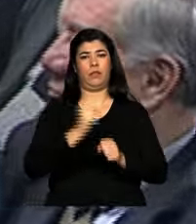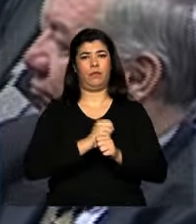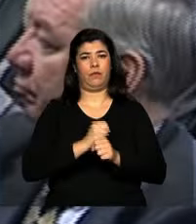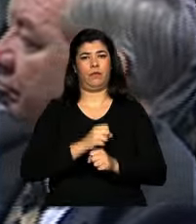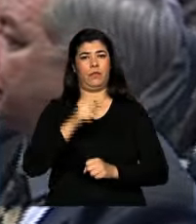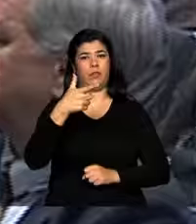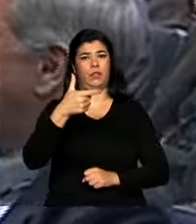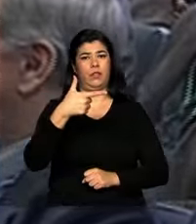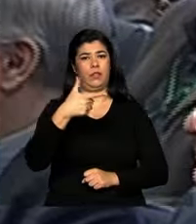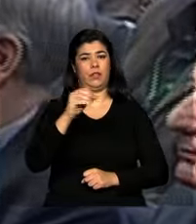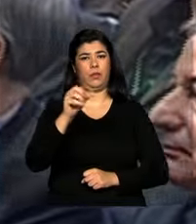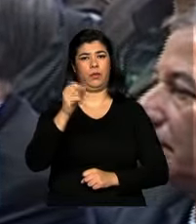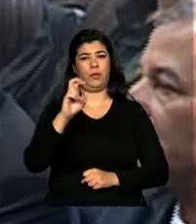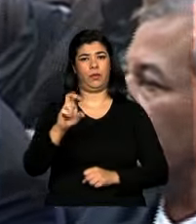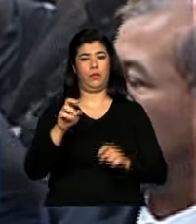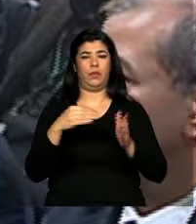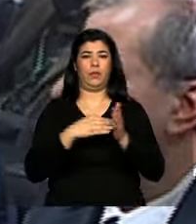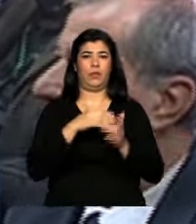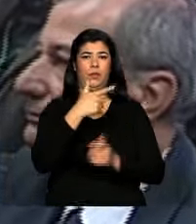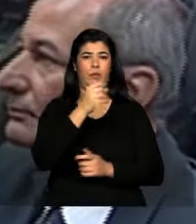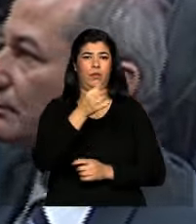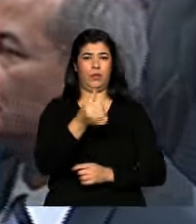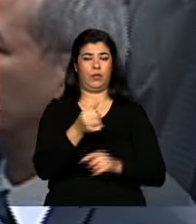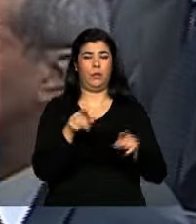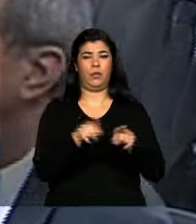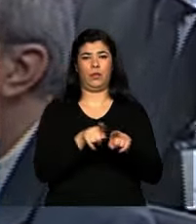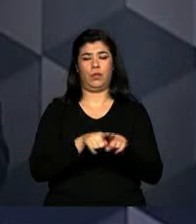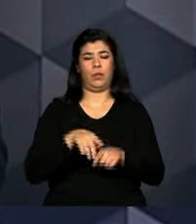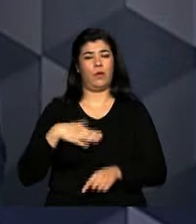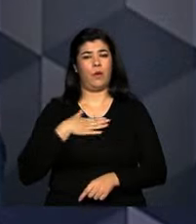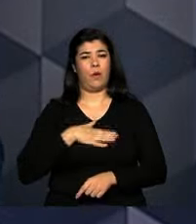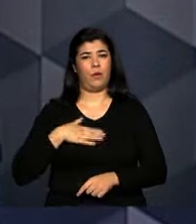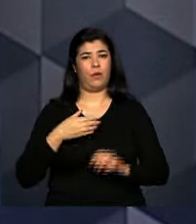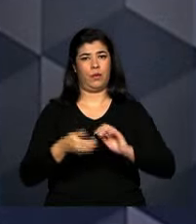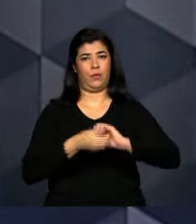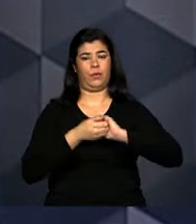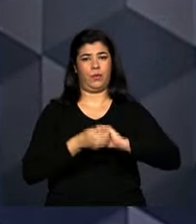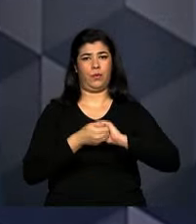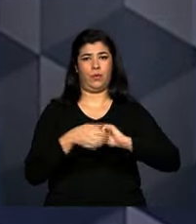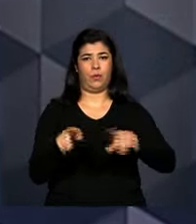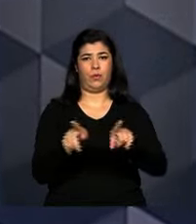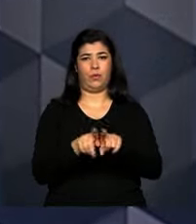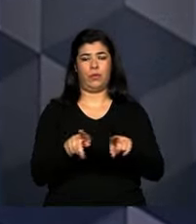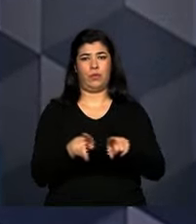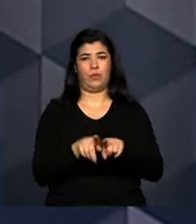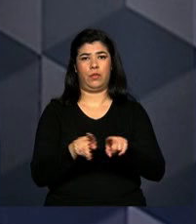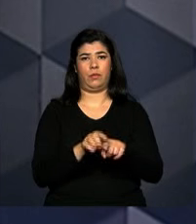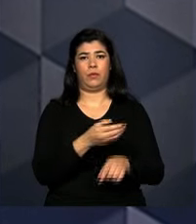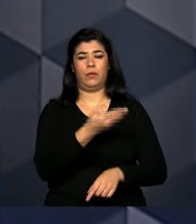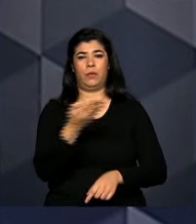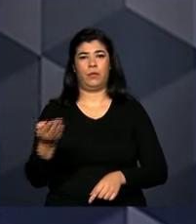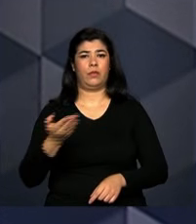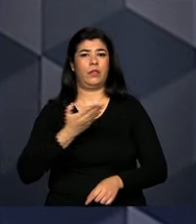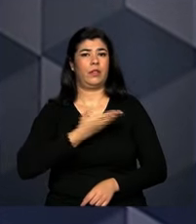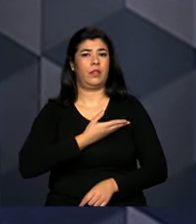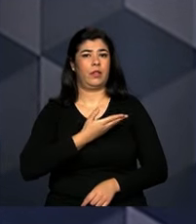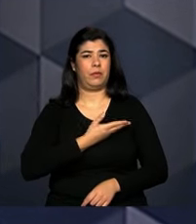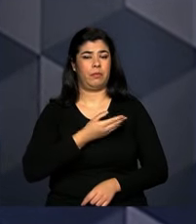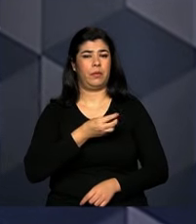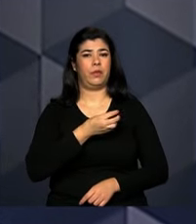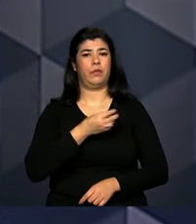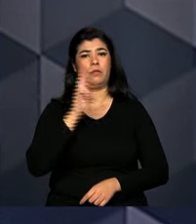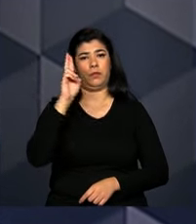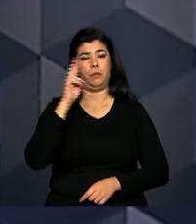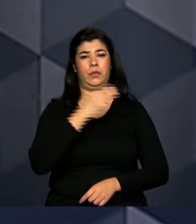2015-2016. Gostaria de cumprimentar o colega ministro Patrus